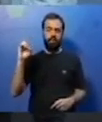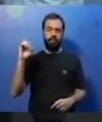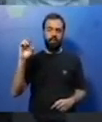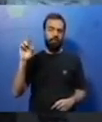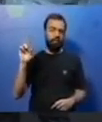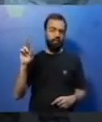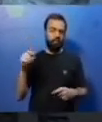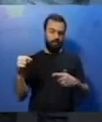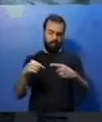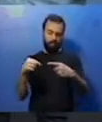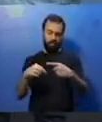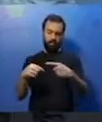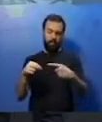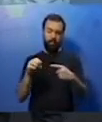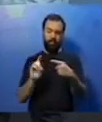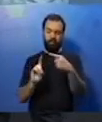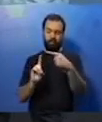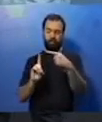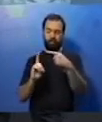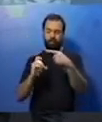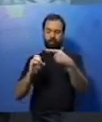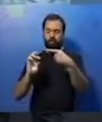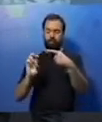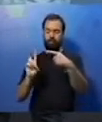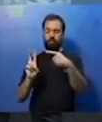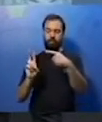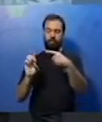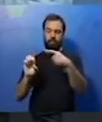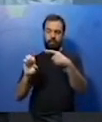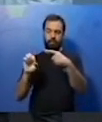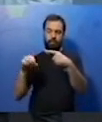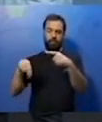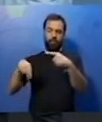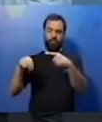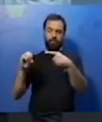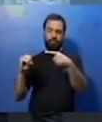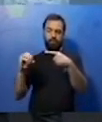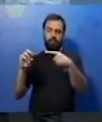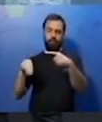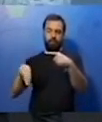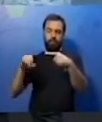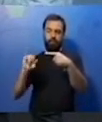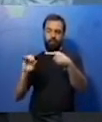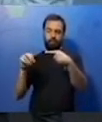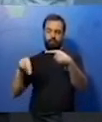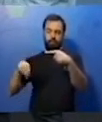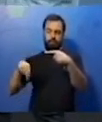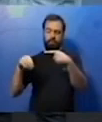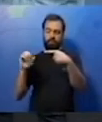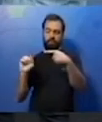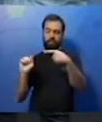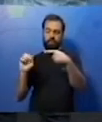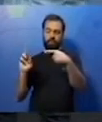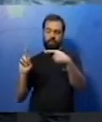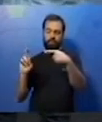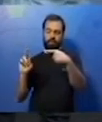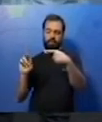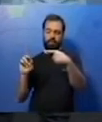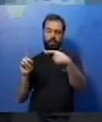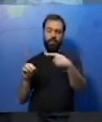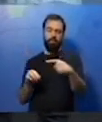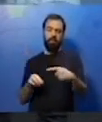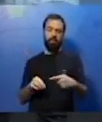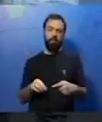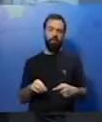denominador. Então eu quero uma fração equivalente a 3/4, que o